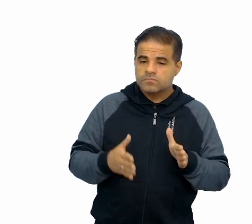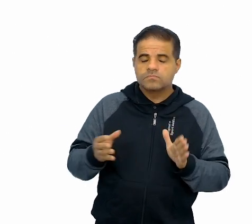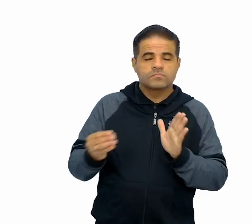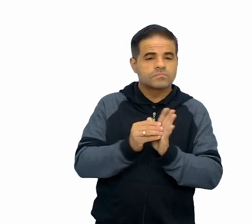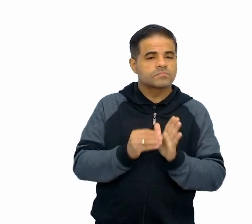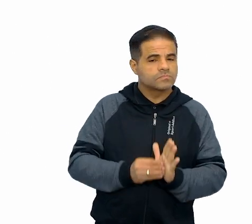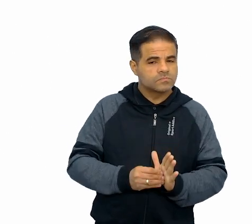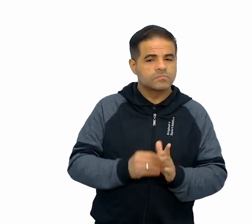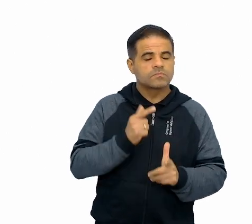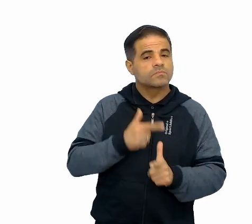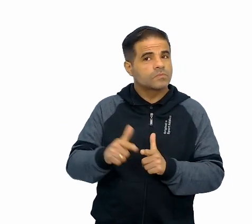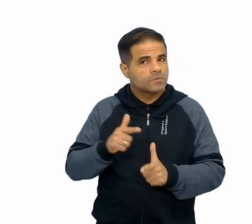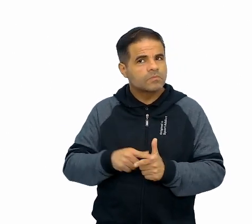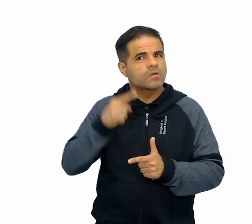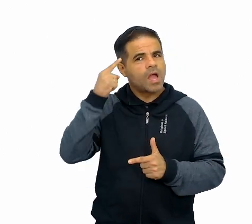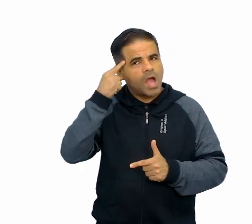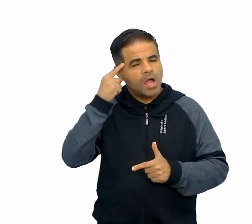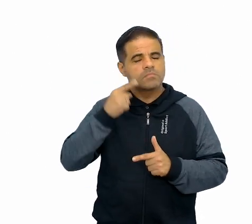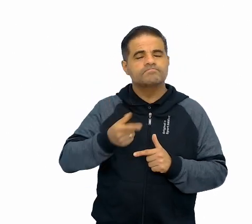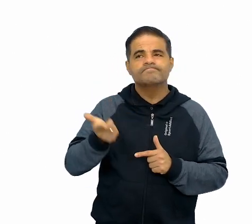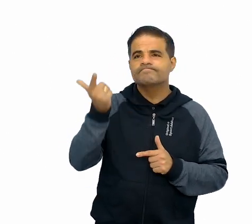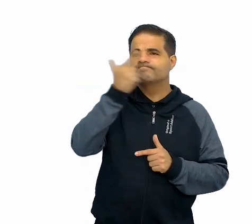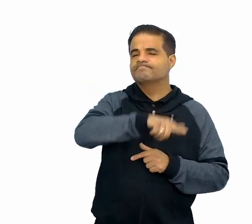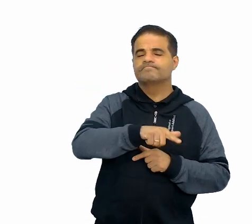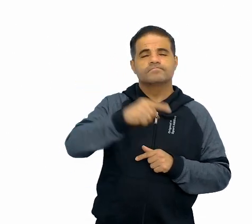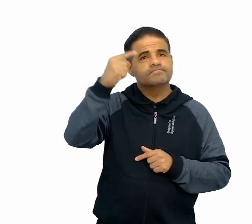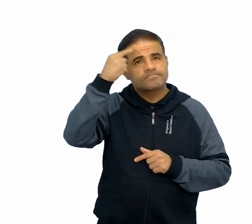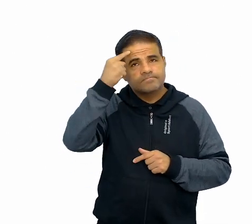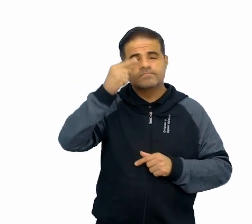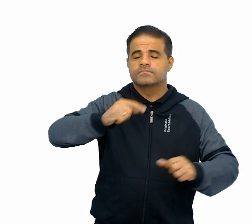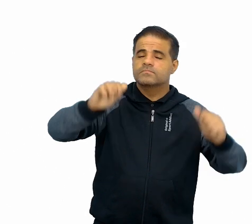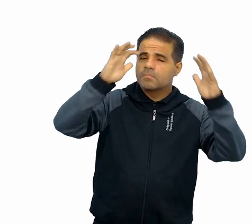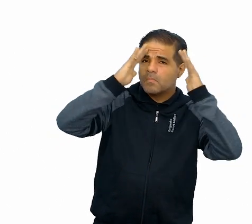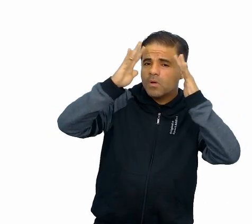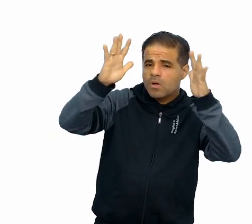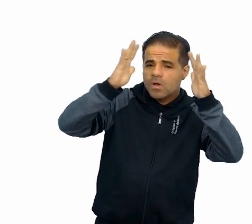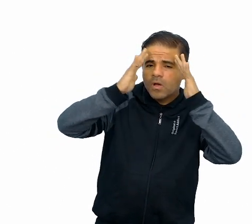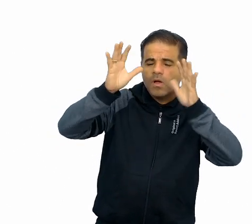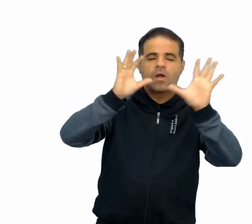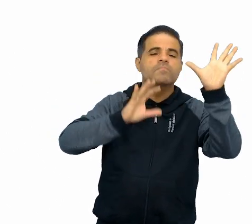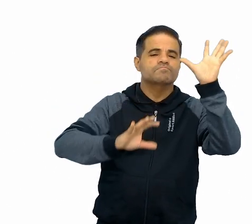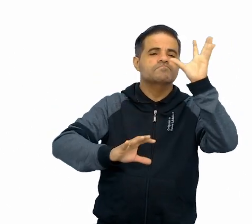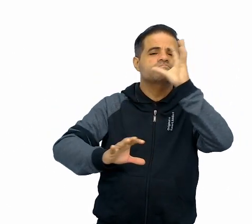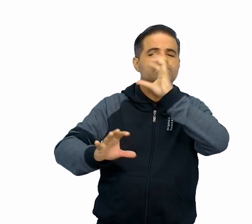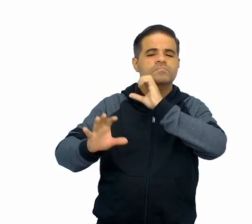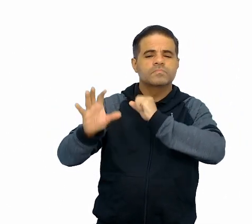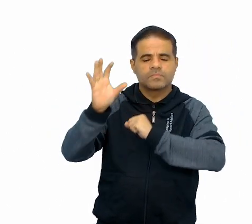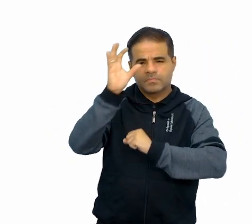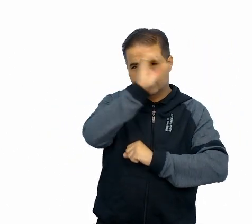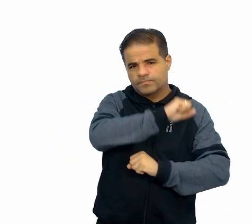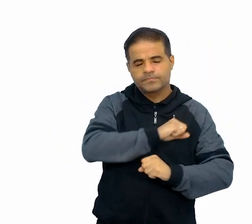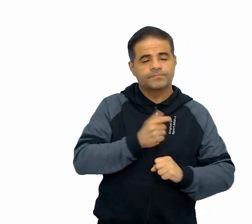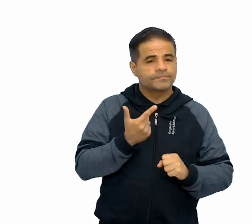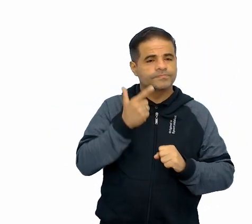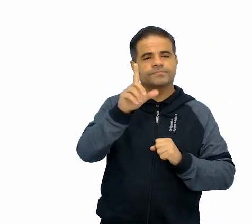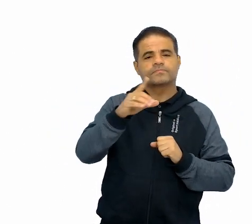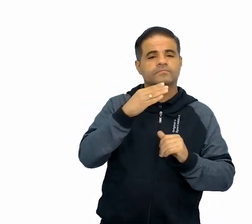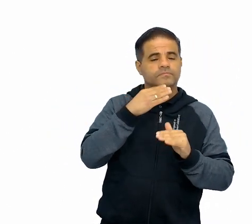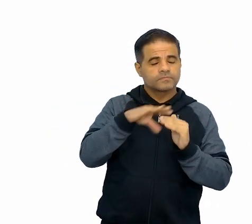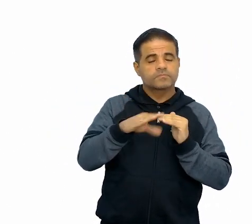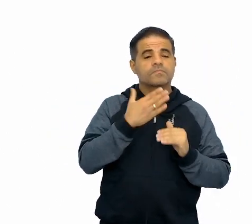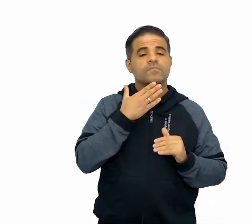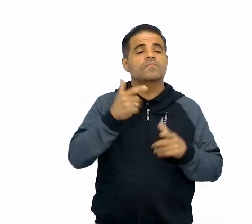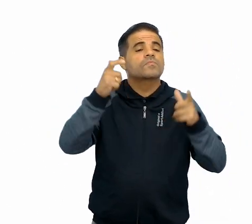colocados problemas para que eles consigam refletir e aprender. E um outro encaminhamento é solicitar aos estudantes